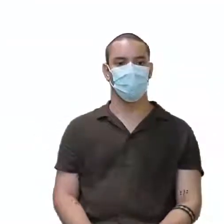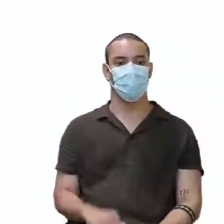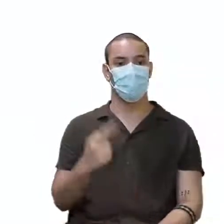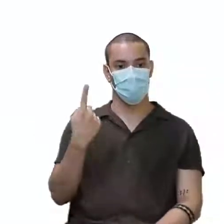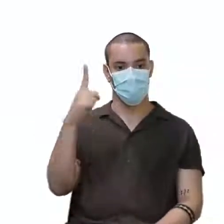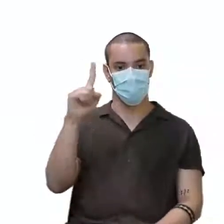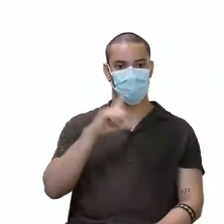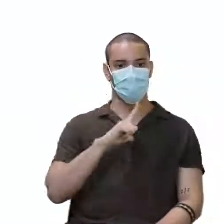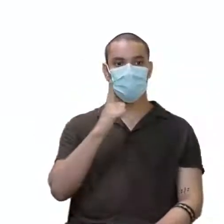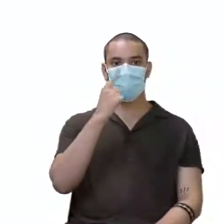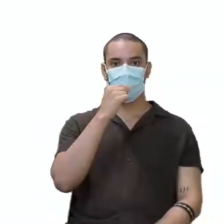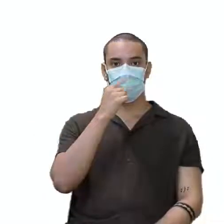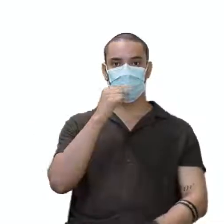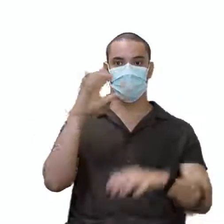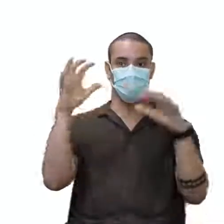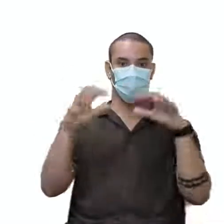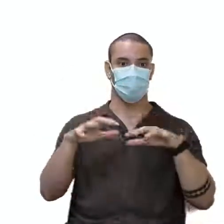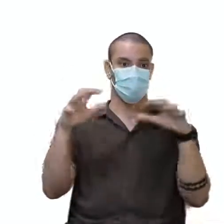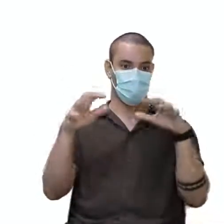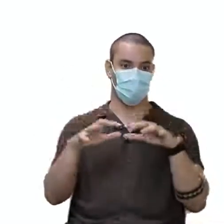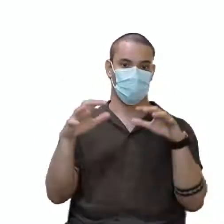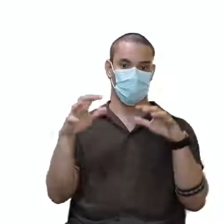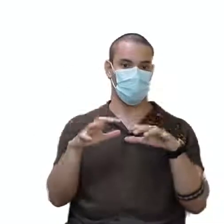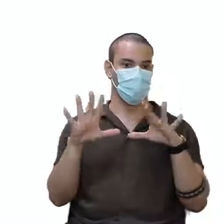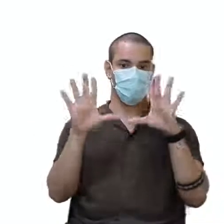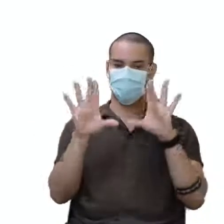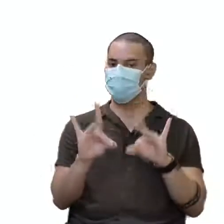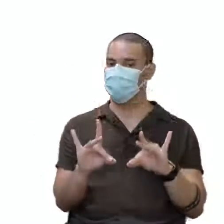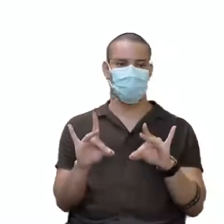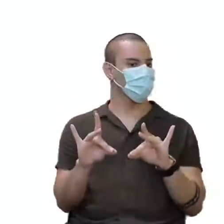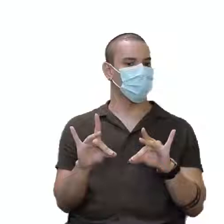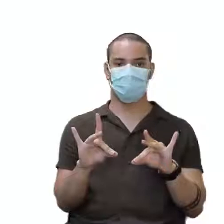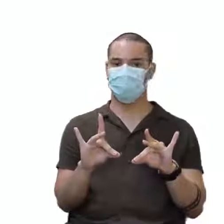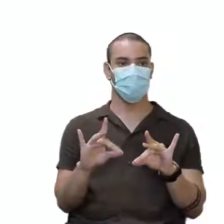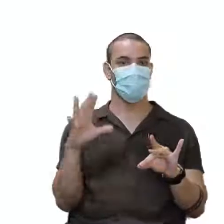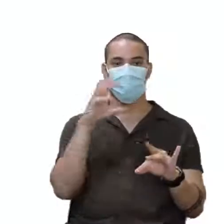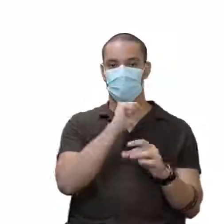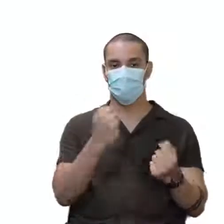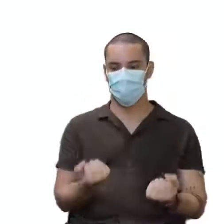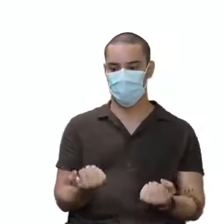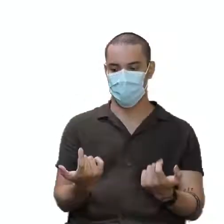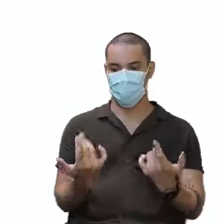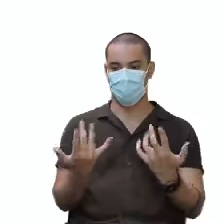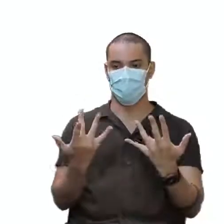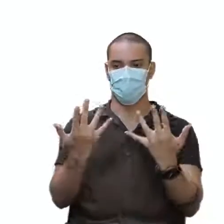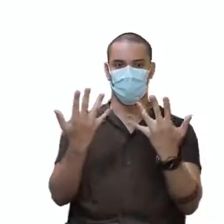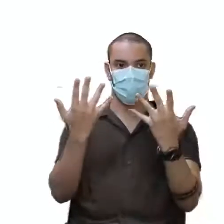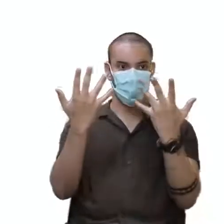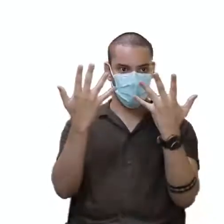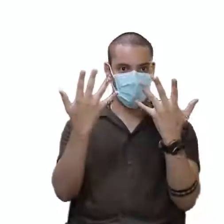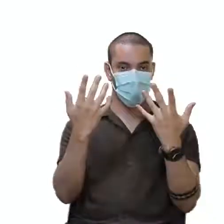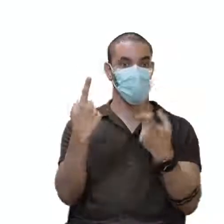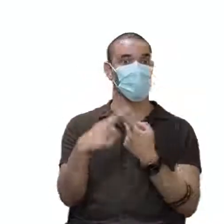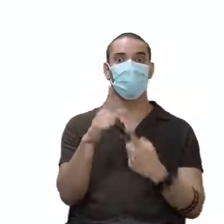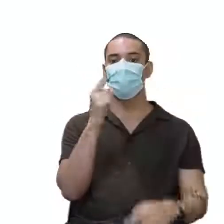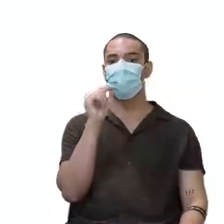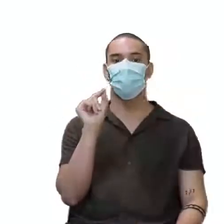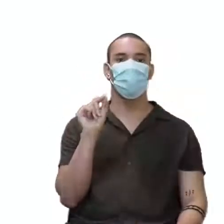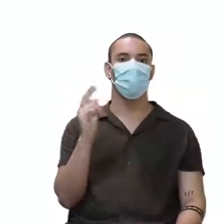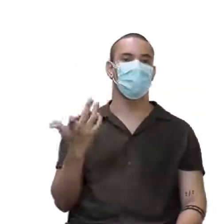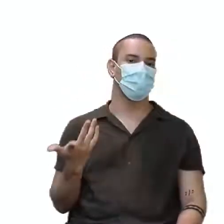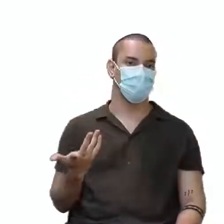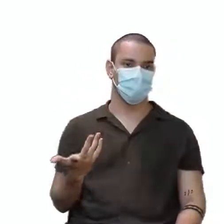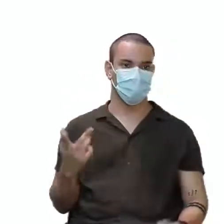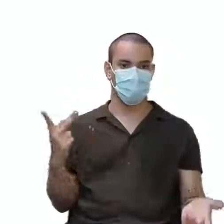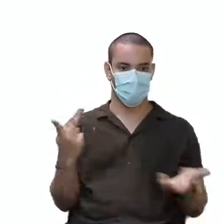a gente tem a água das chuvas. Não se fixa e é rapidamente evaporada. O que a água vai acontecer? O que